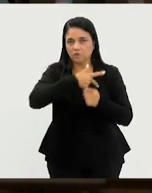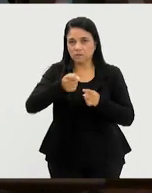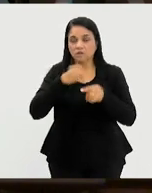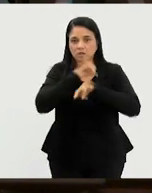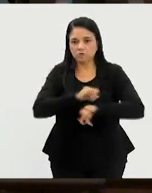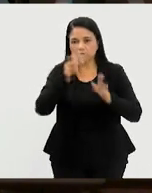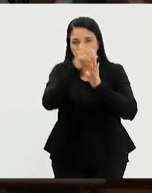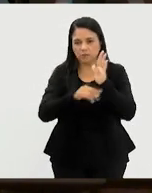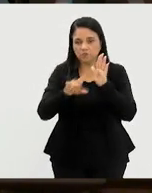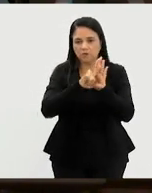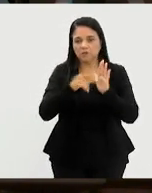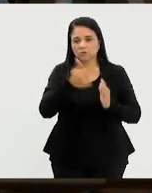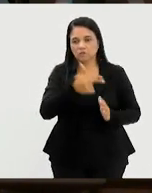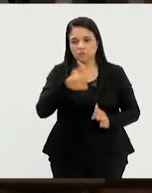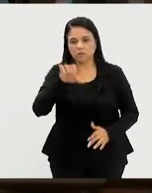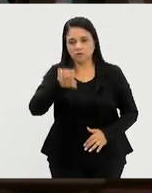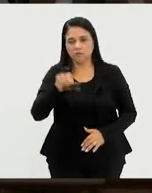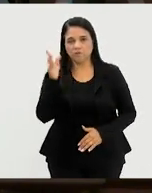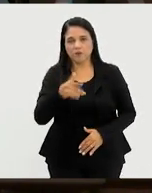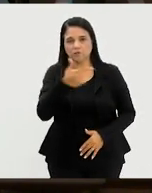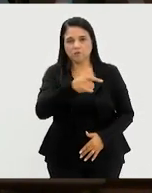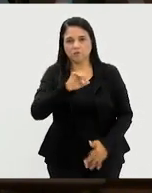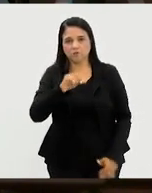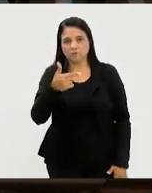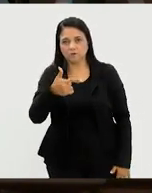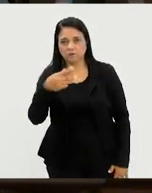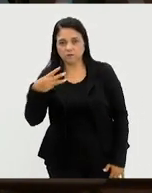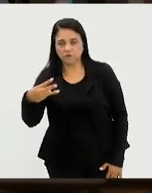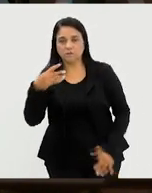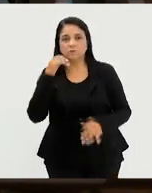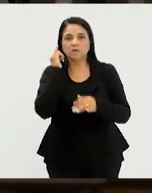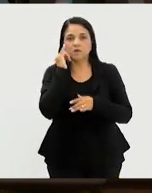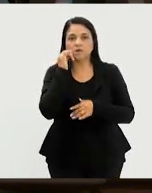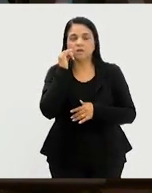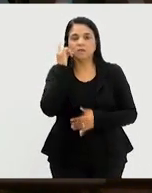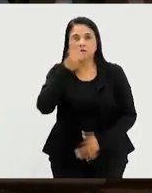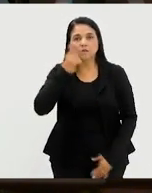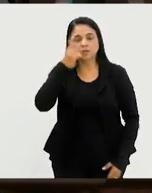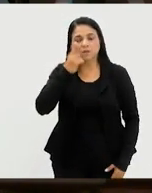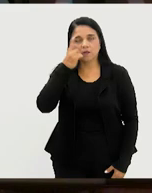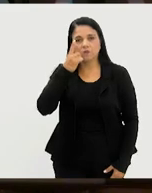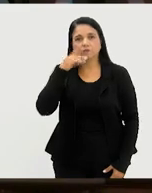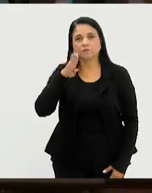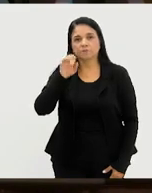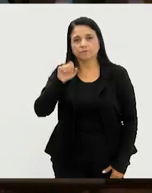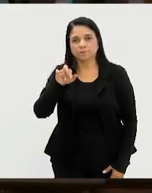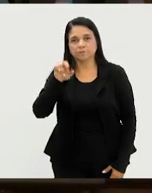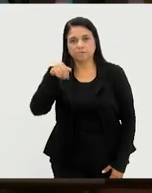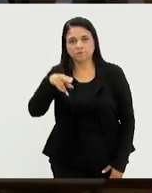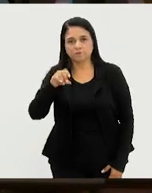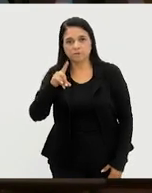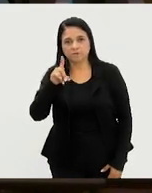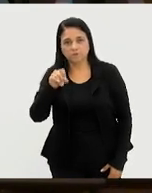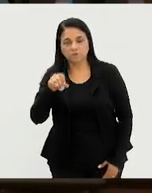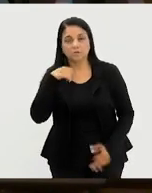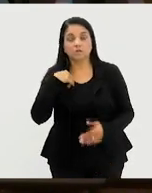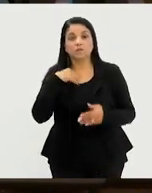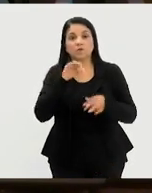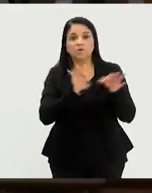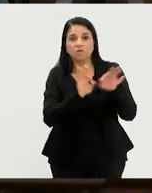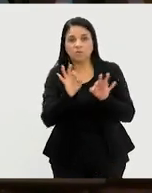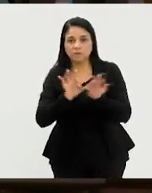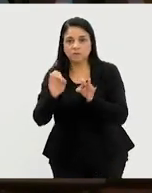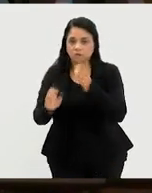o projeto de lei número 229 de 23 de autoria do deputado Bernardo Ross que dispõe sobre a formulação e